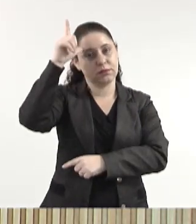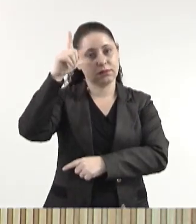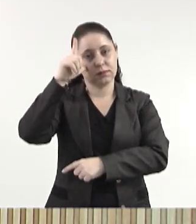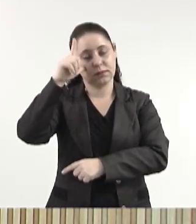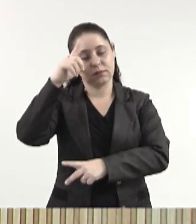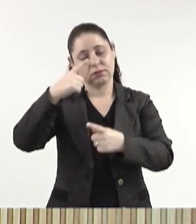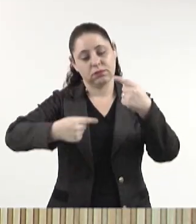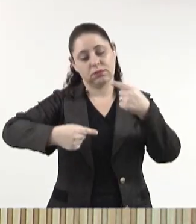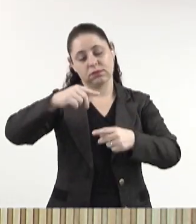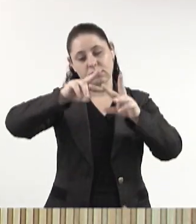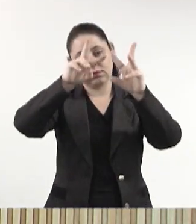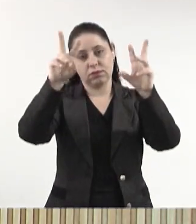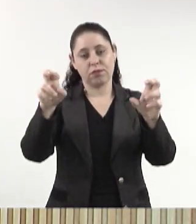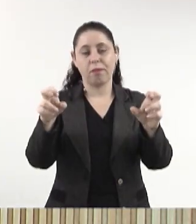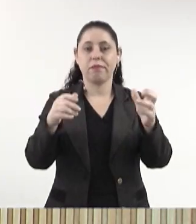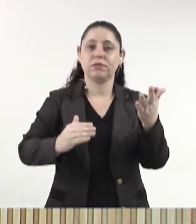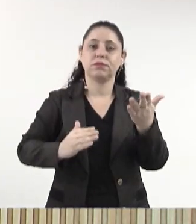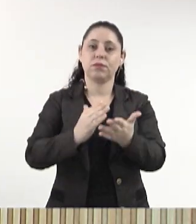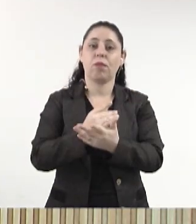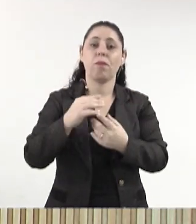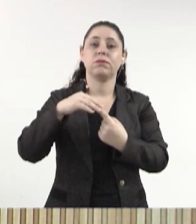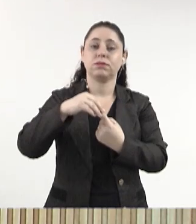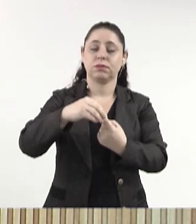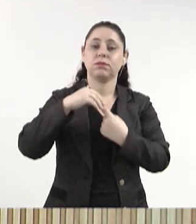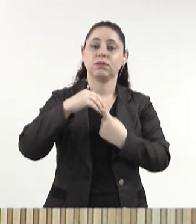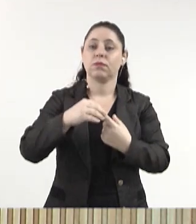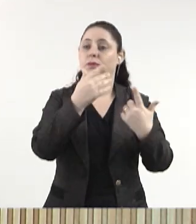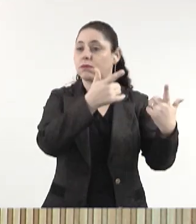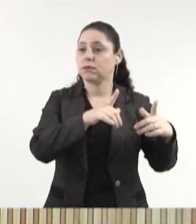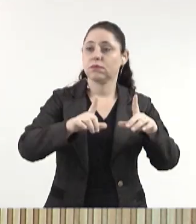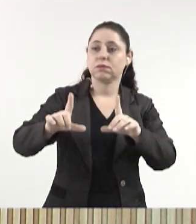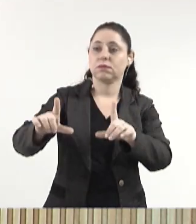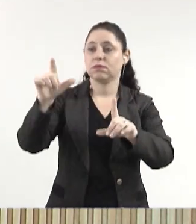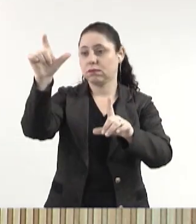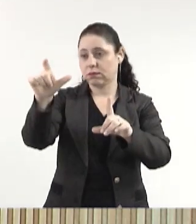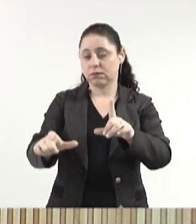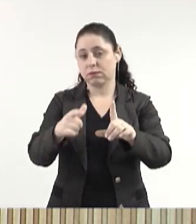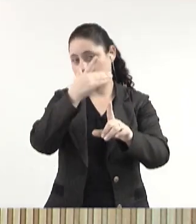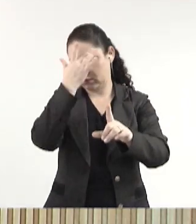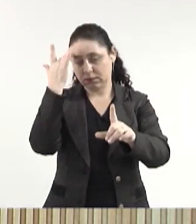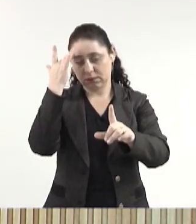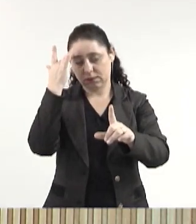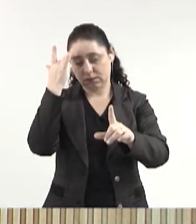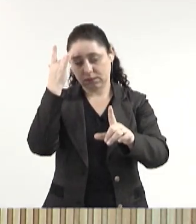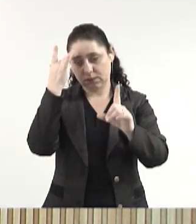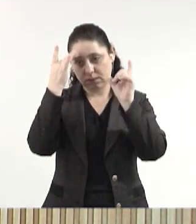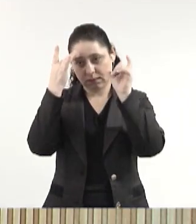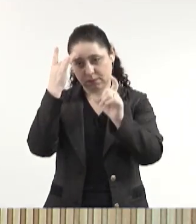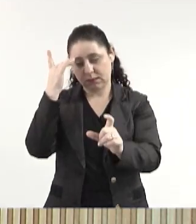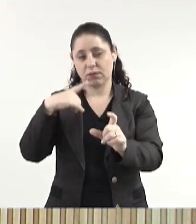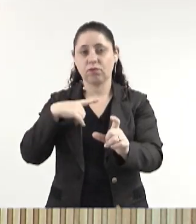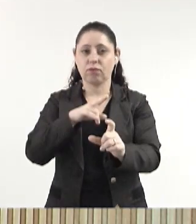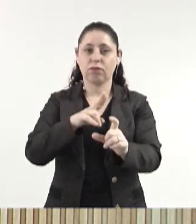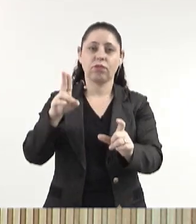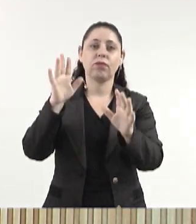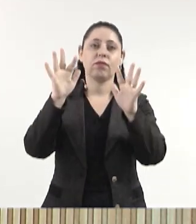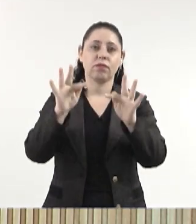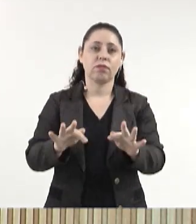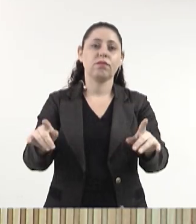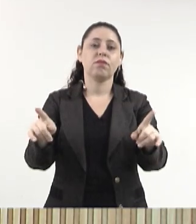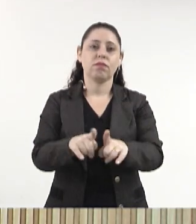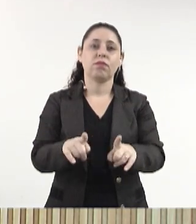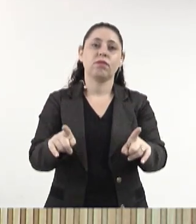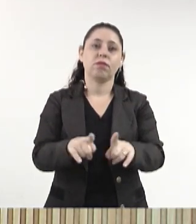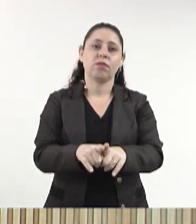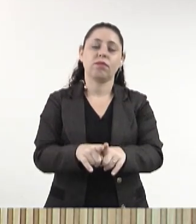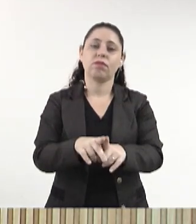Lopes, matéria discutida, votada e aprovada em discussão única, concedendo o título de cidadão sul-mato-grossense. Inclusive, até no final, o nome normalmente